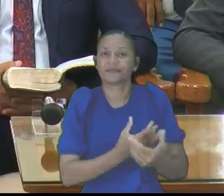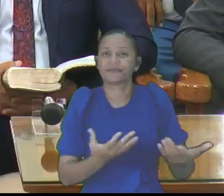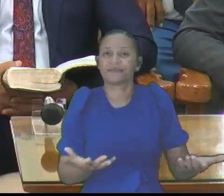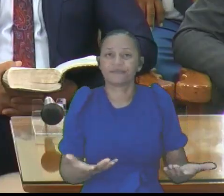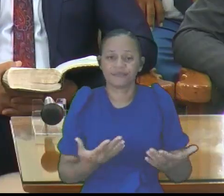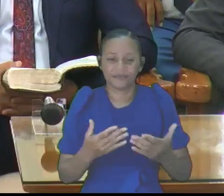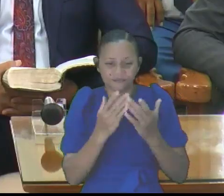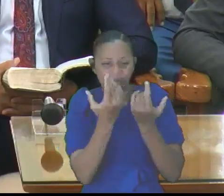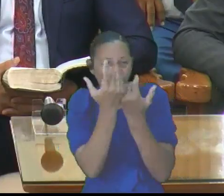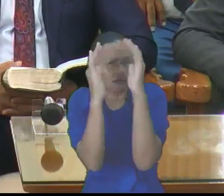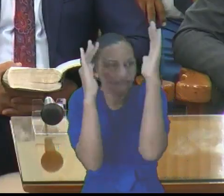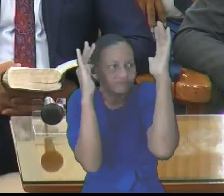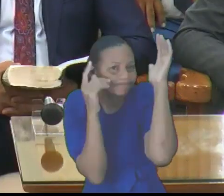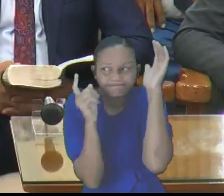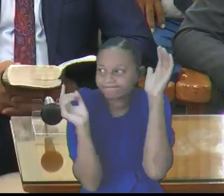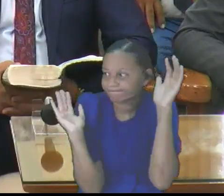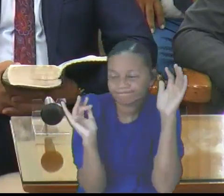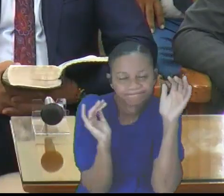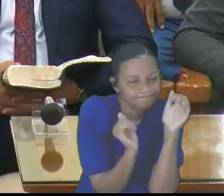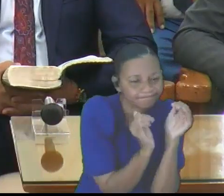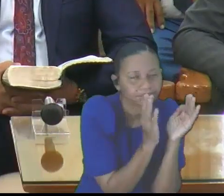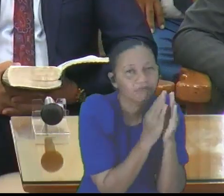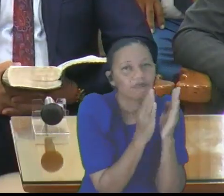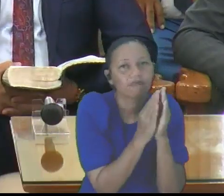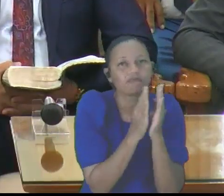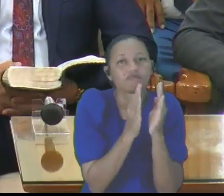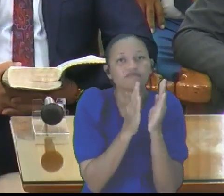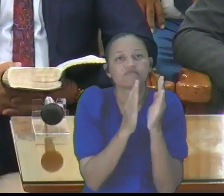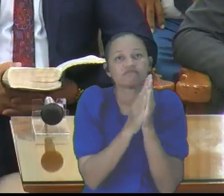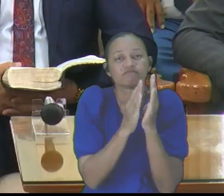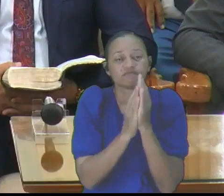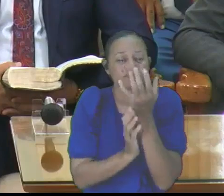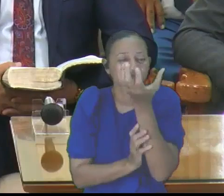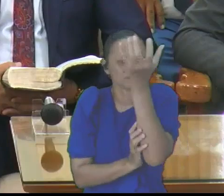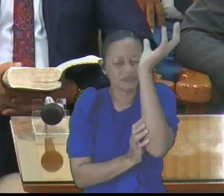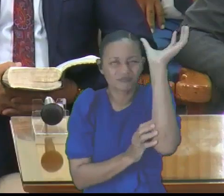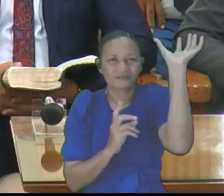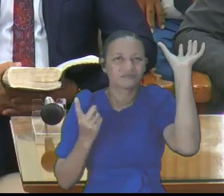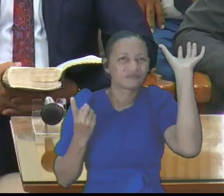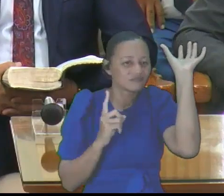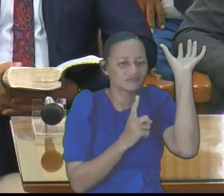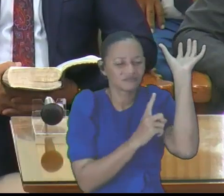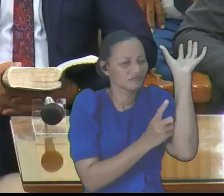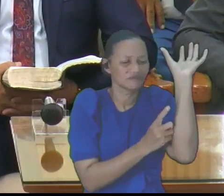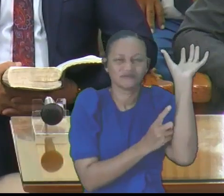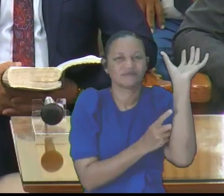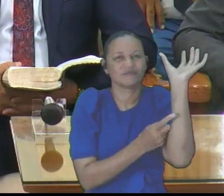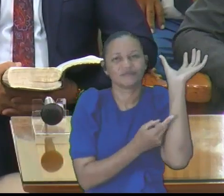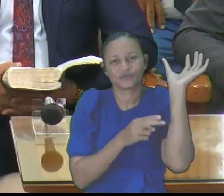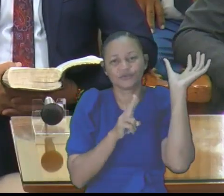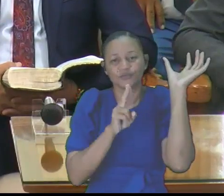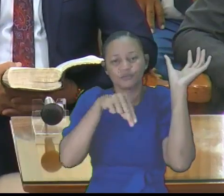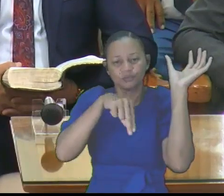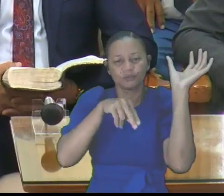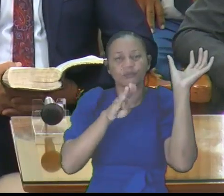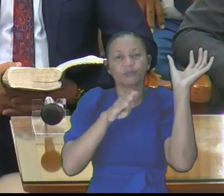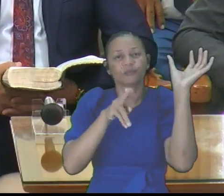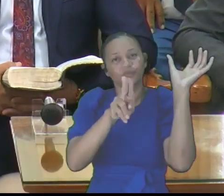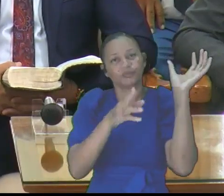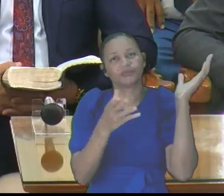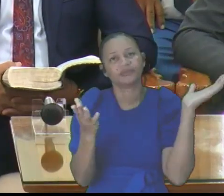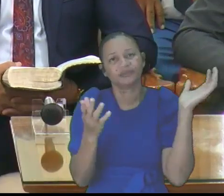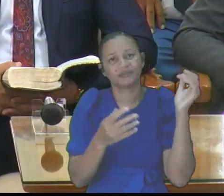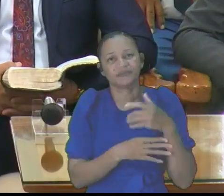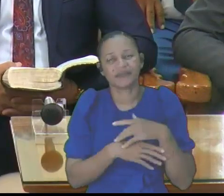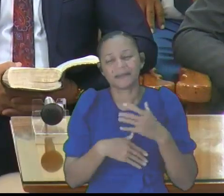Vamos para o mato. Vamos congregar debaixo de um pé de um buzeiro. É melhor debaixo de